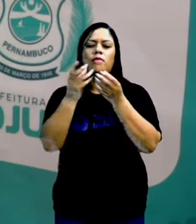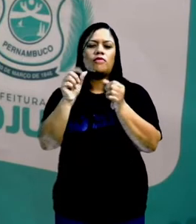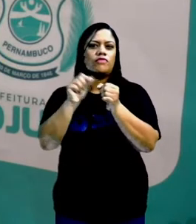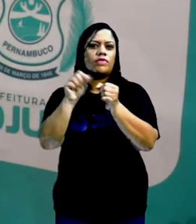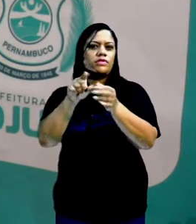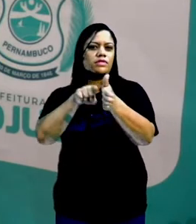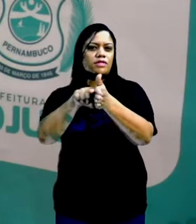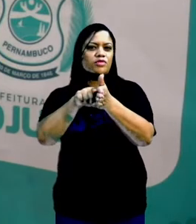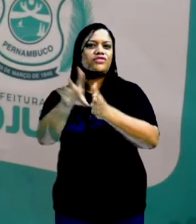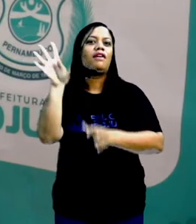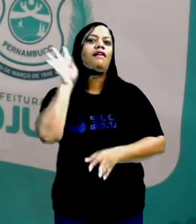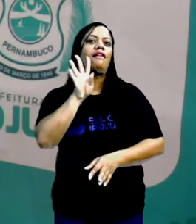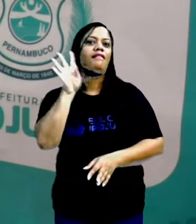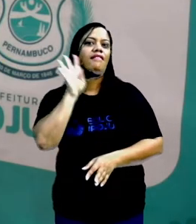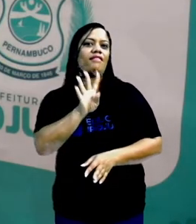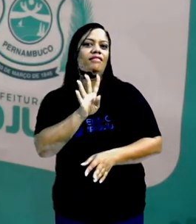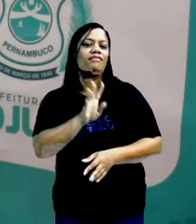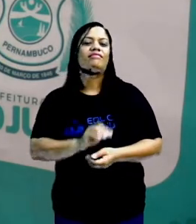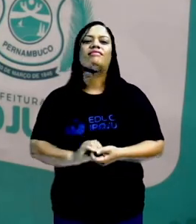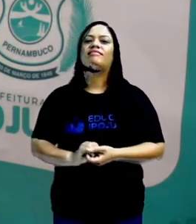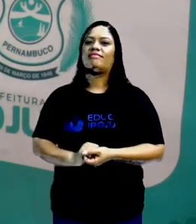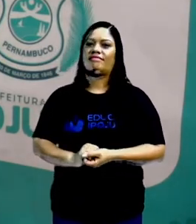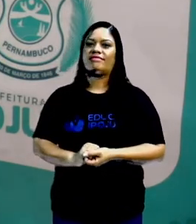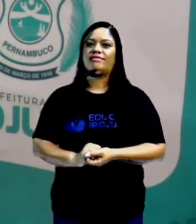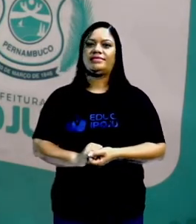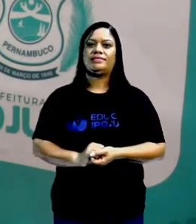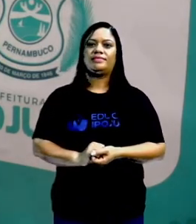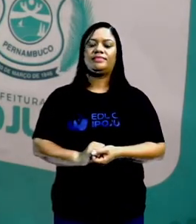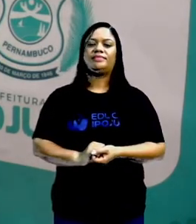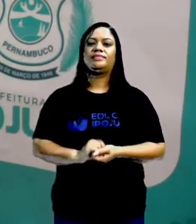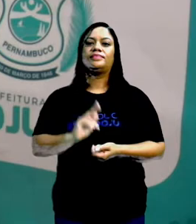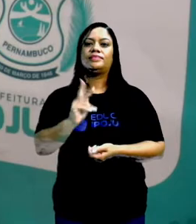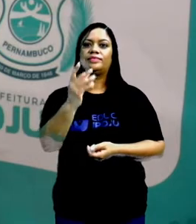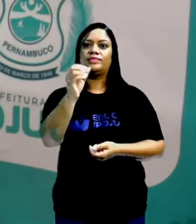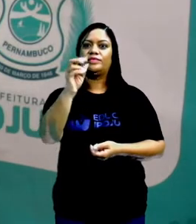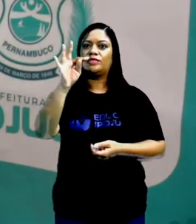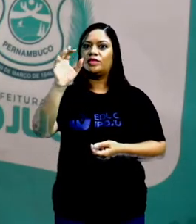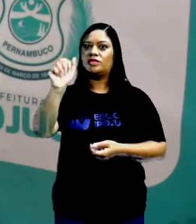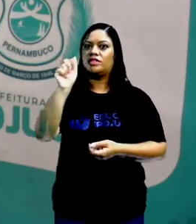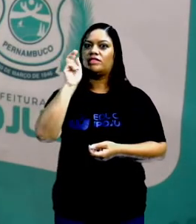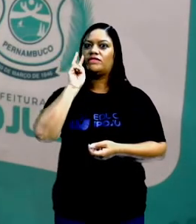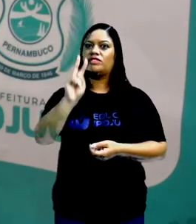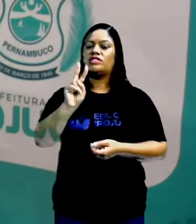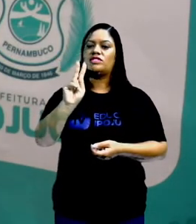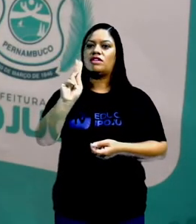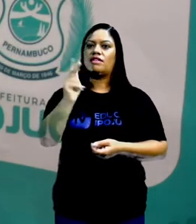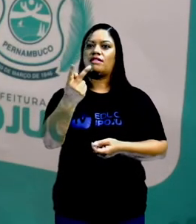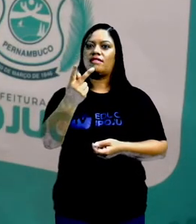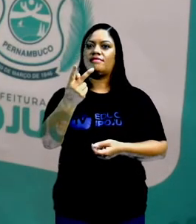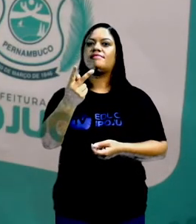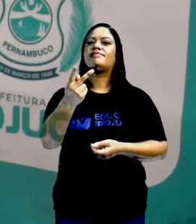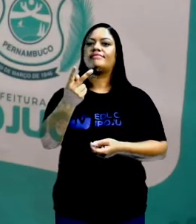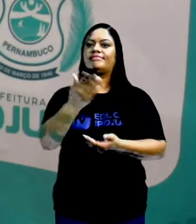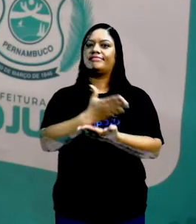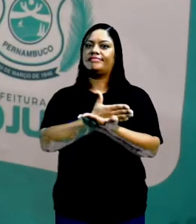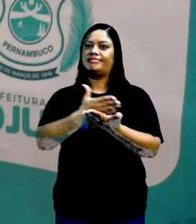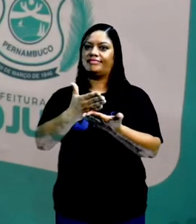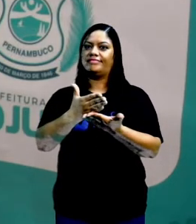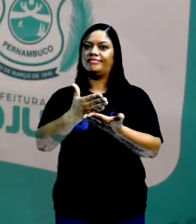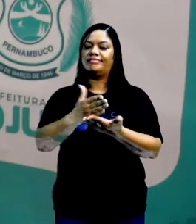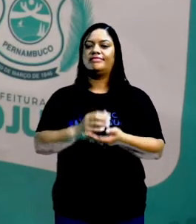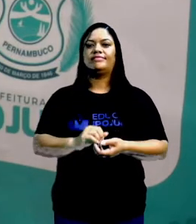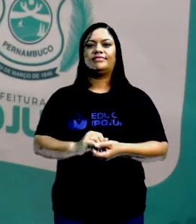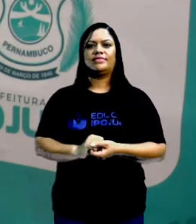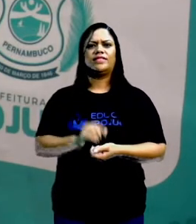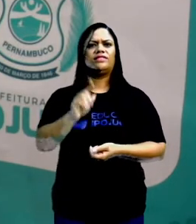bem legal. Então, aqui, horta. Olha o H lá na frente, de horta.